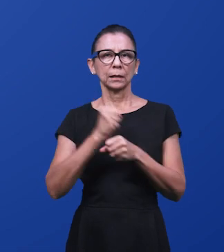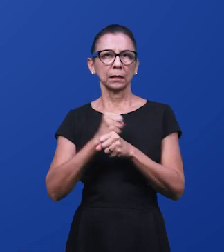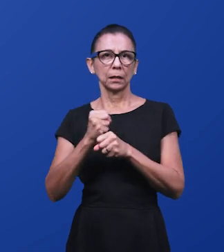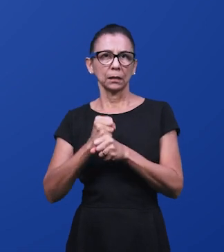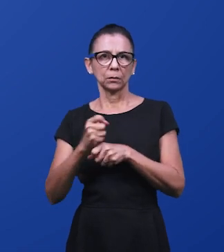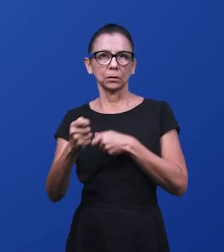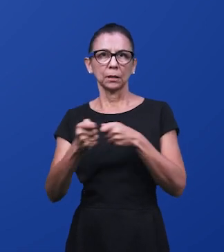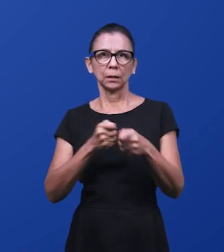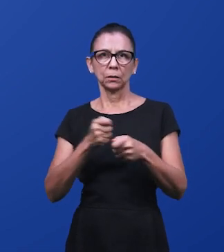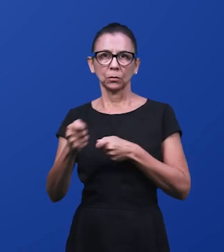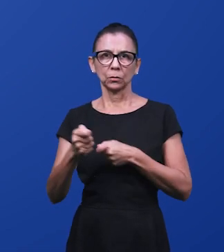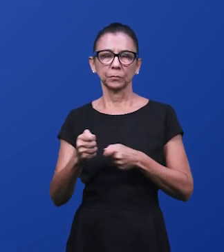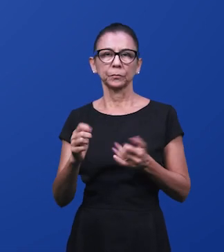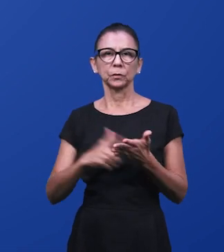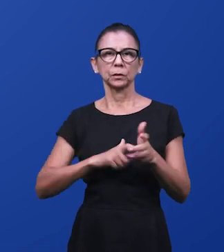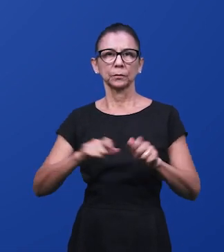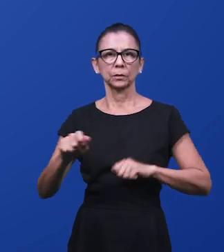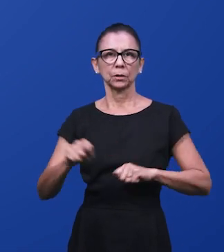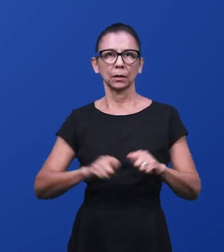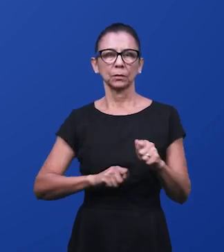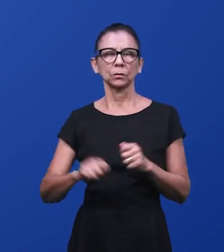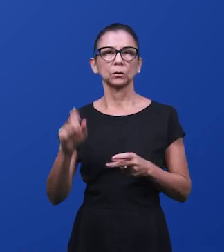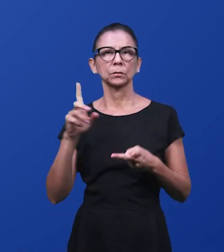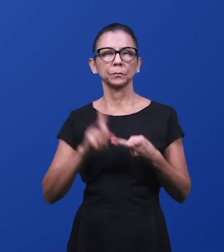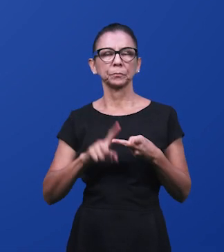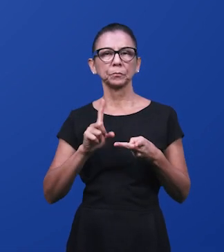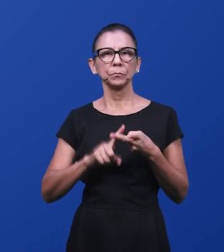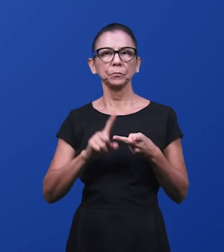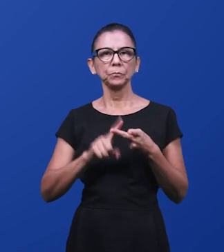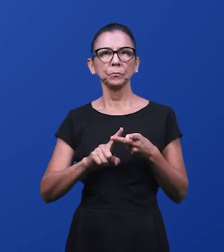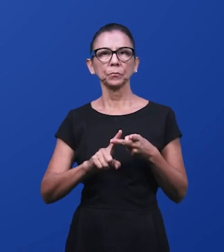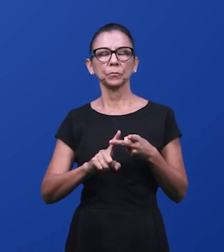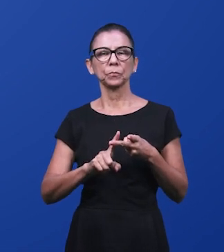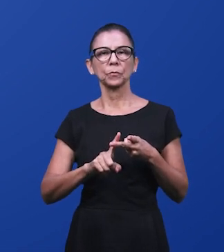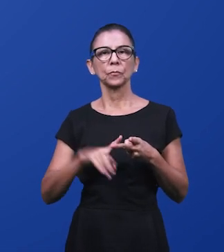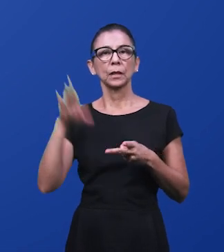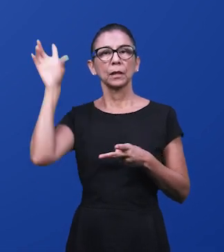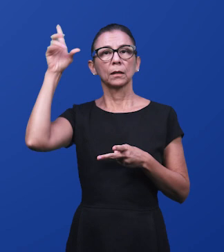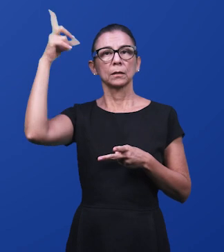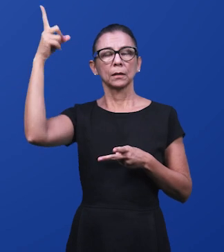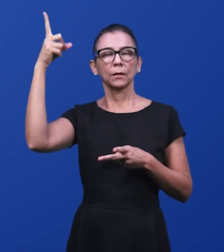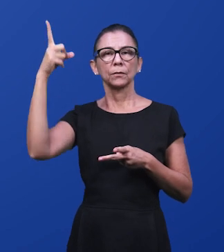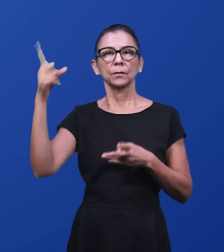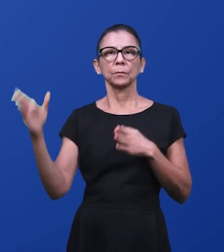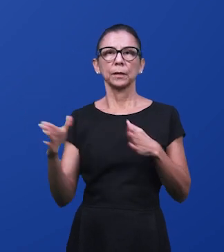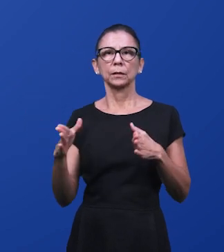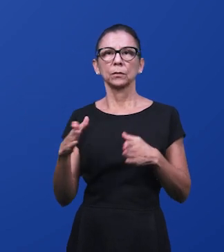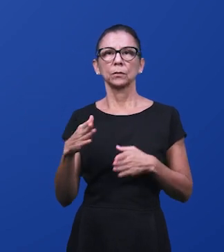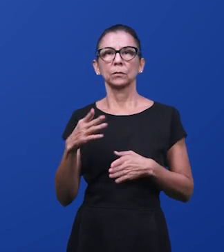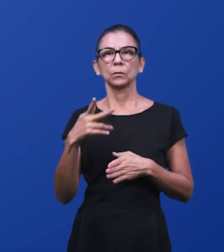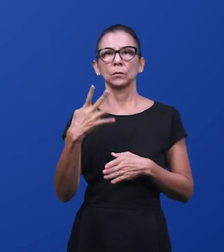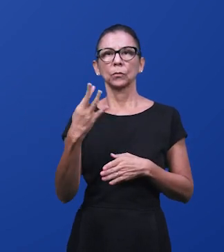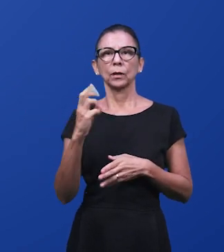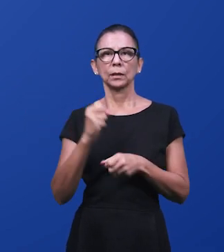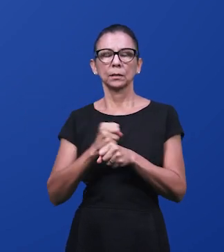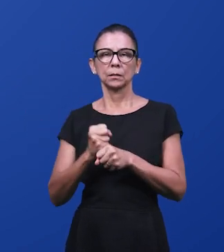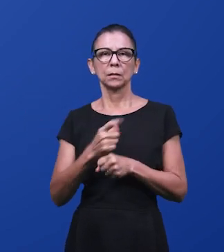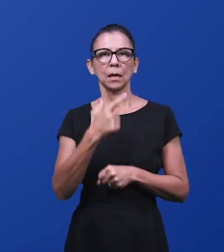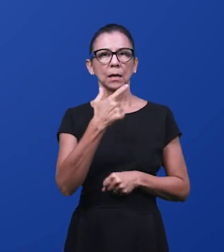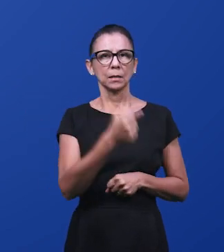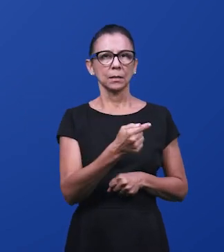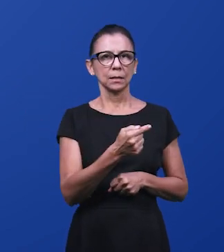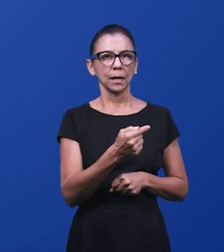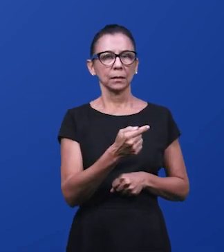de Davi, 40 anos, sendo 7 anos em Hebrão, mais 33 em Jerusalém, 1